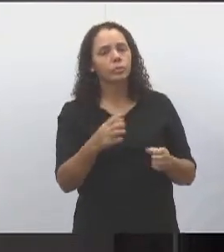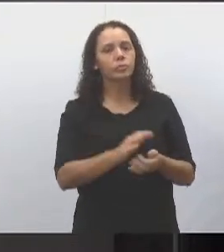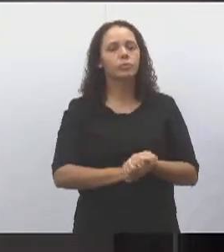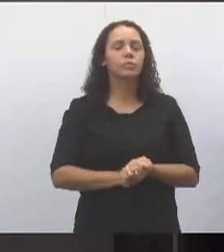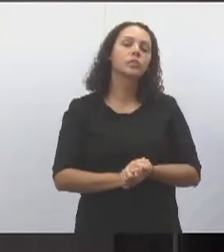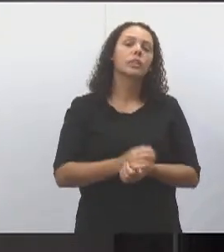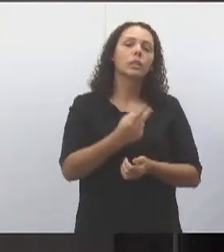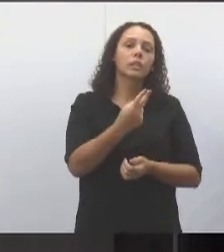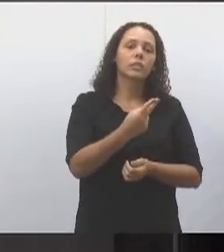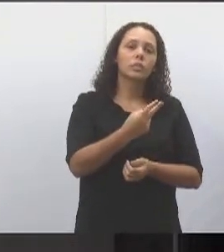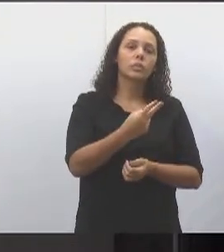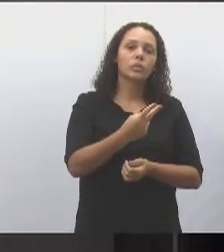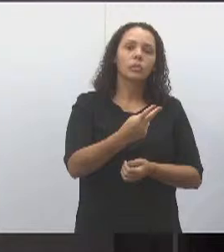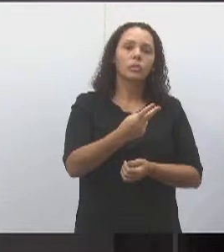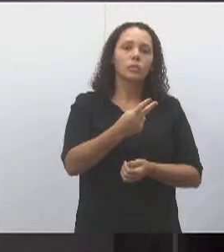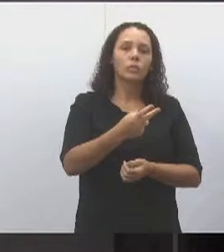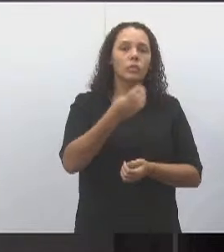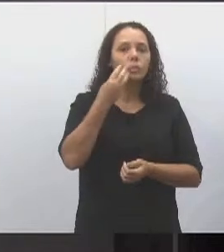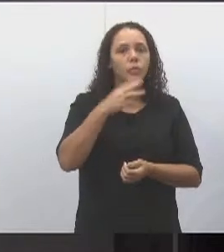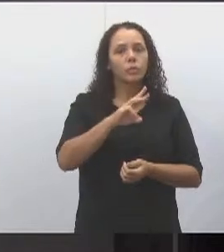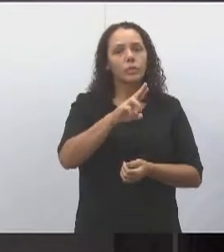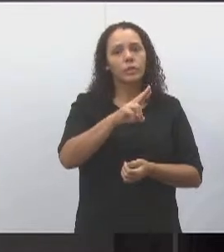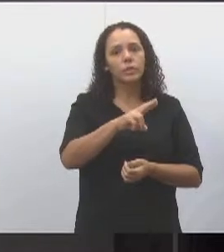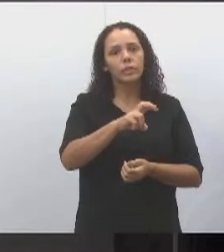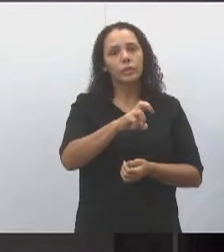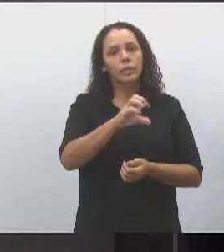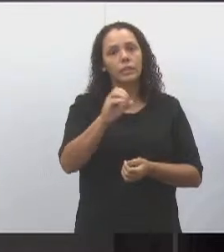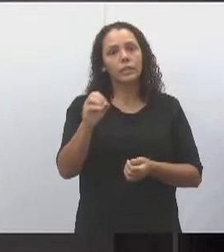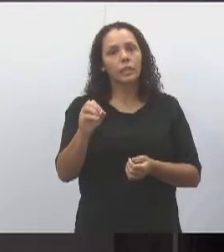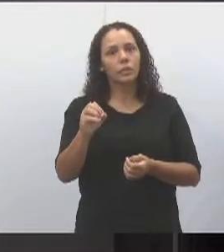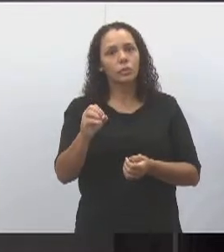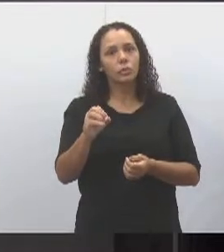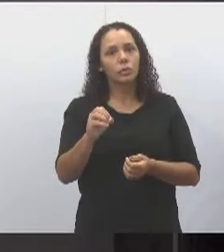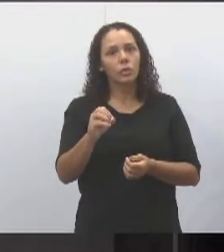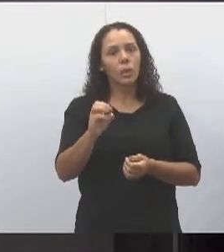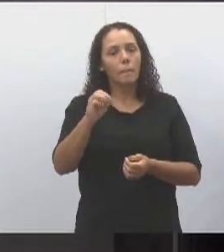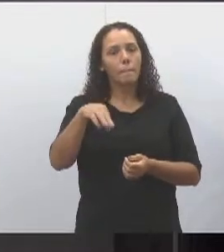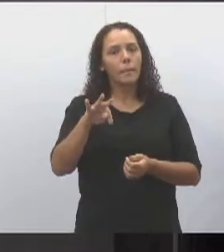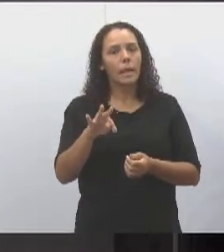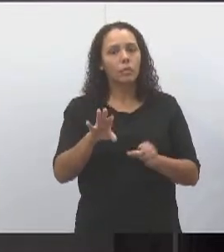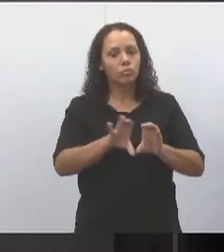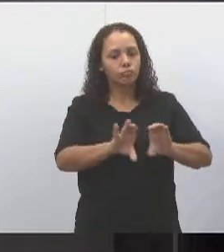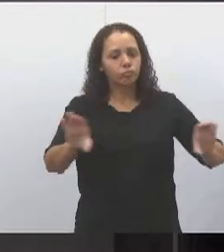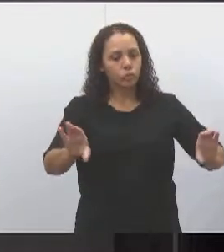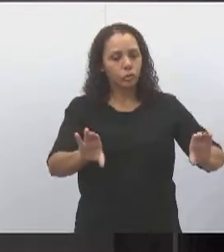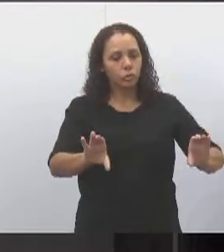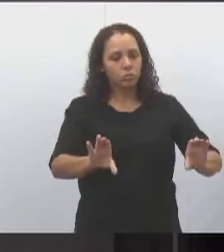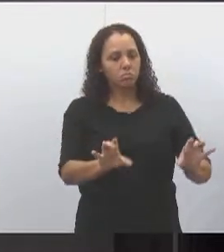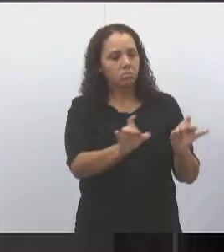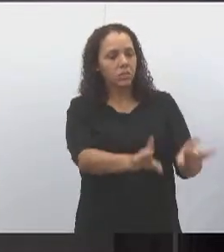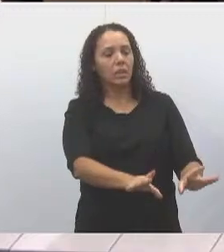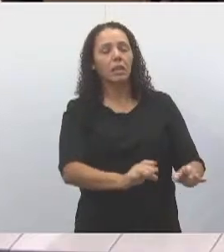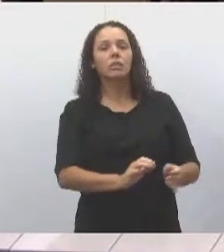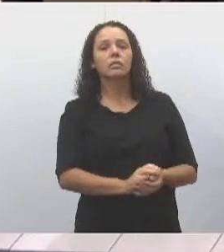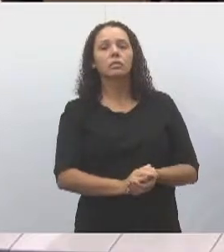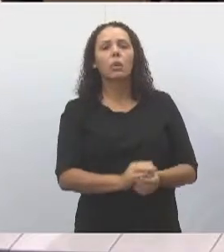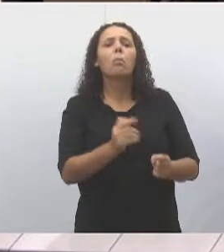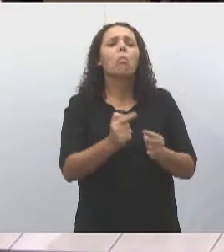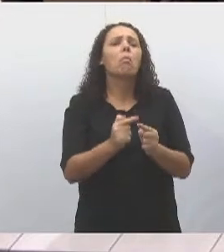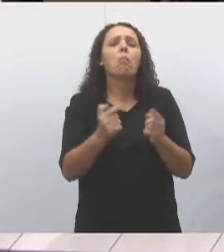mil metros de tubo enterrado no barro. Por que isso aconteceu?